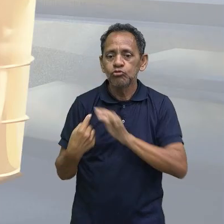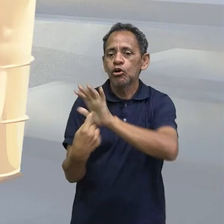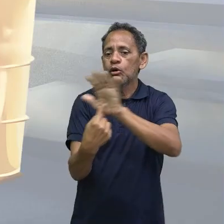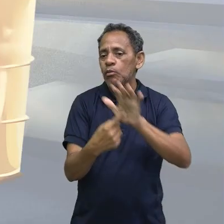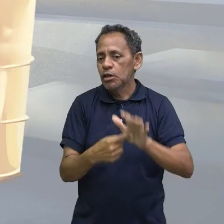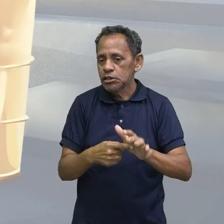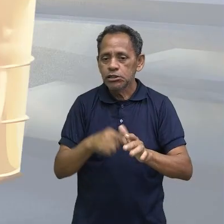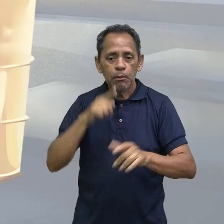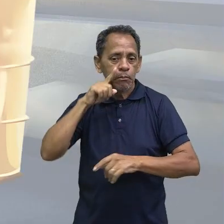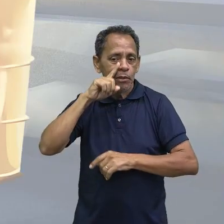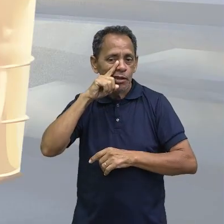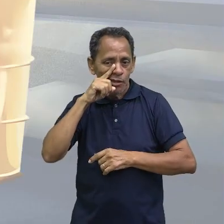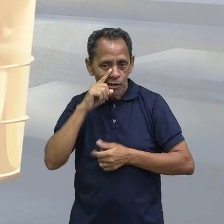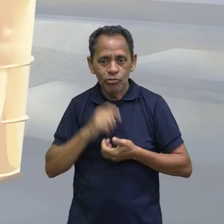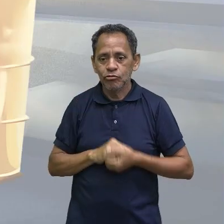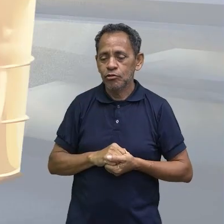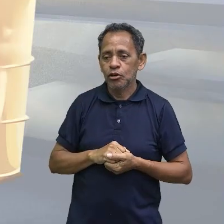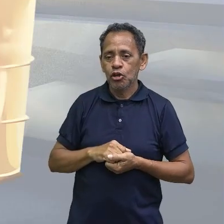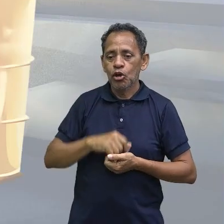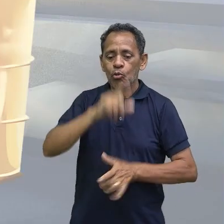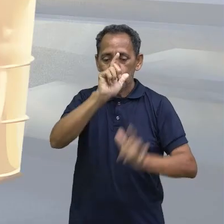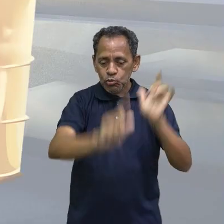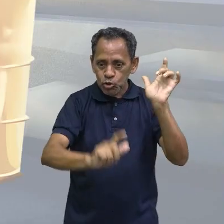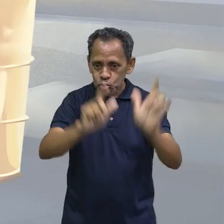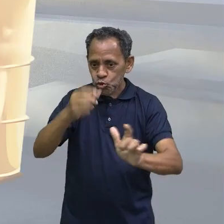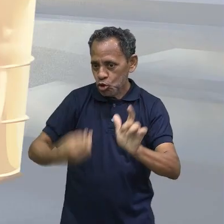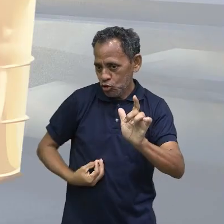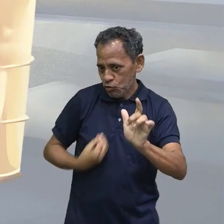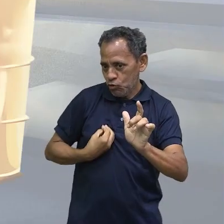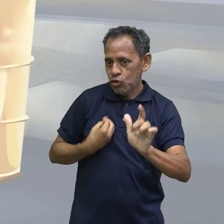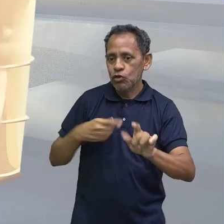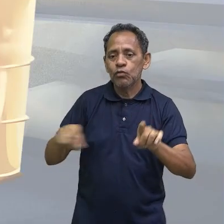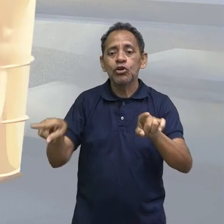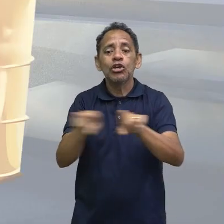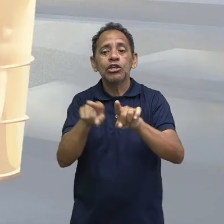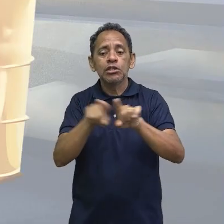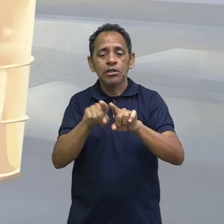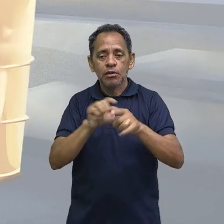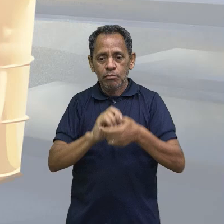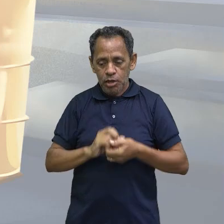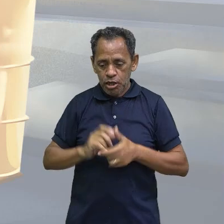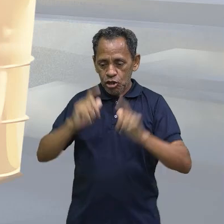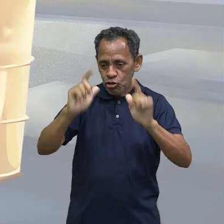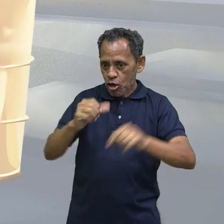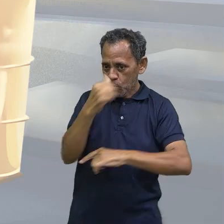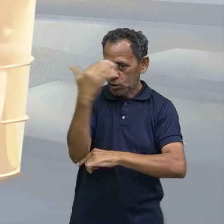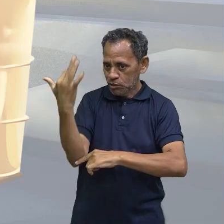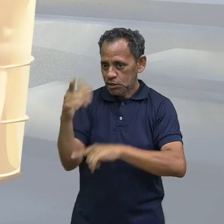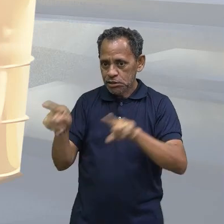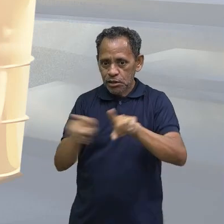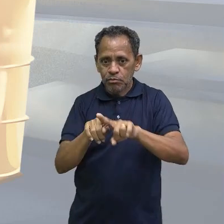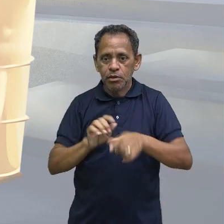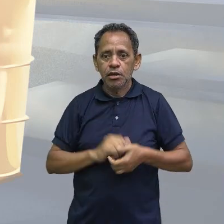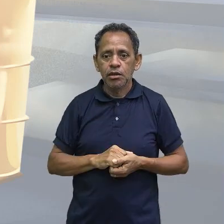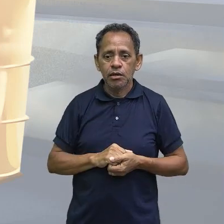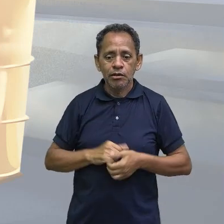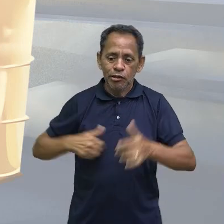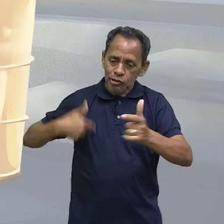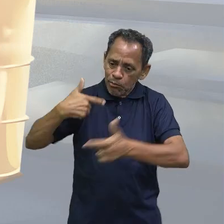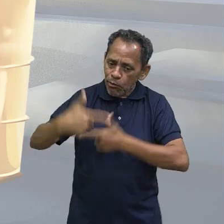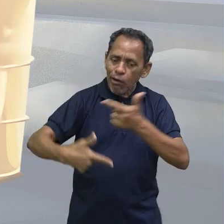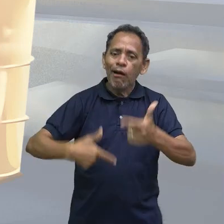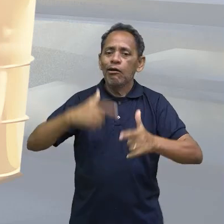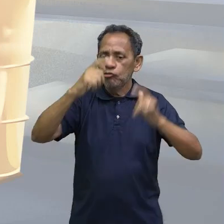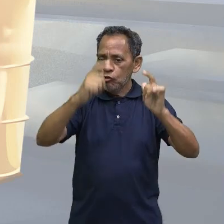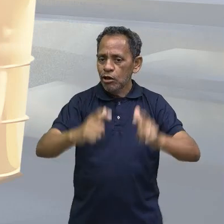o ambiente, né, onde está ali, nem para as pessoas, nem para a população que, né, faz parte ali, que trabalha ali,